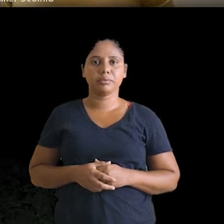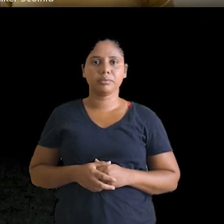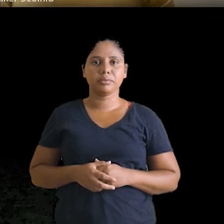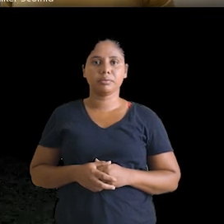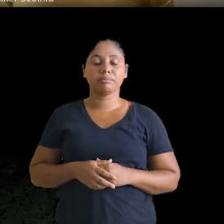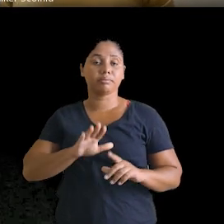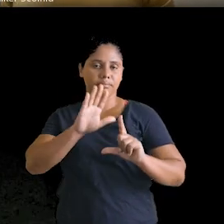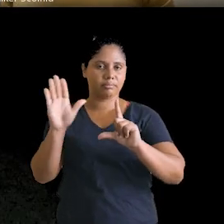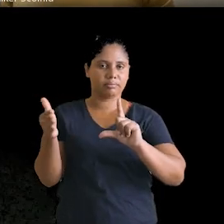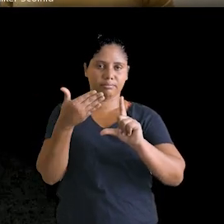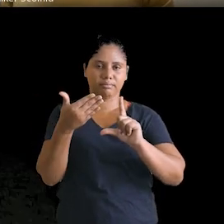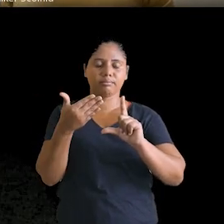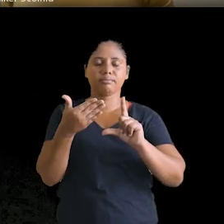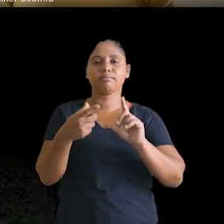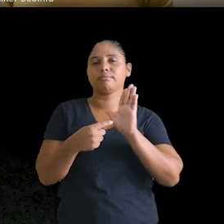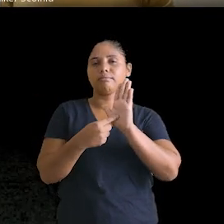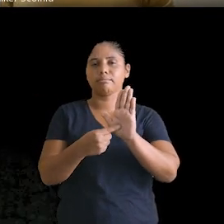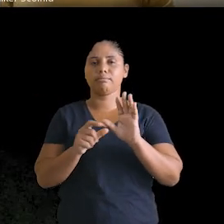E aqui,